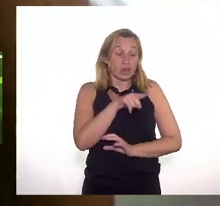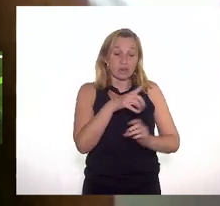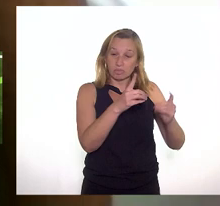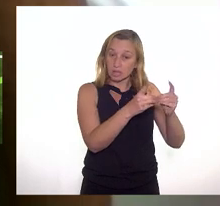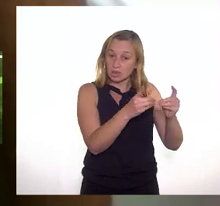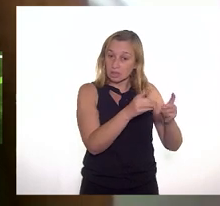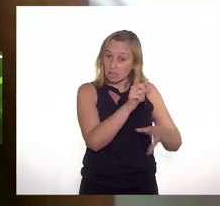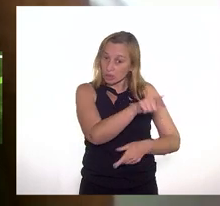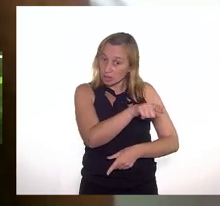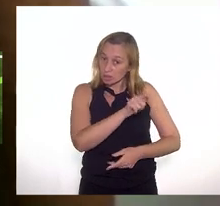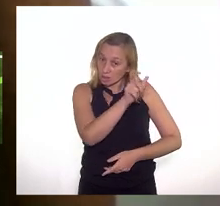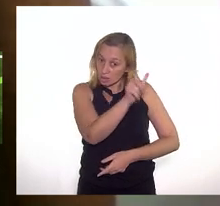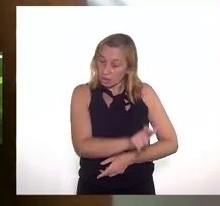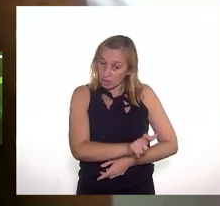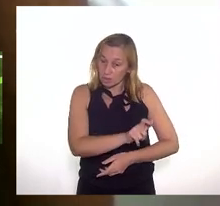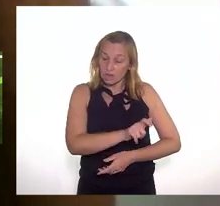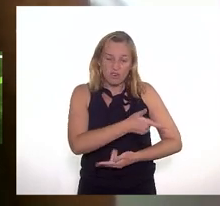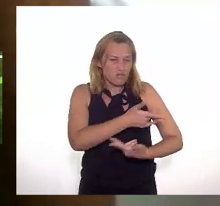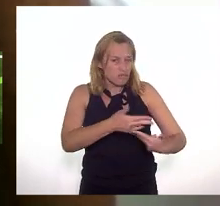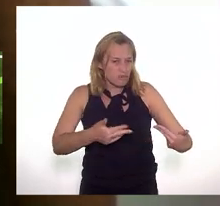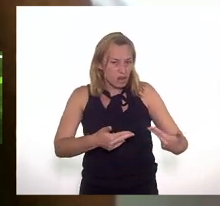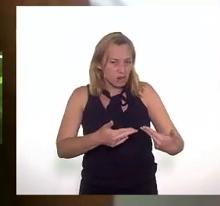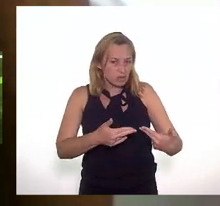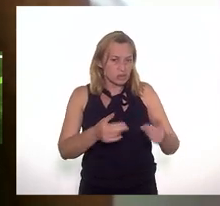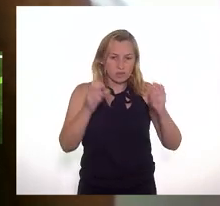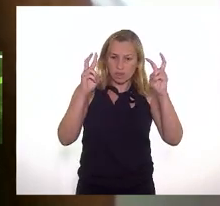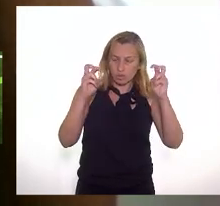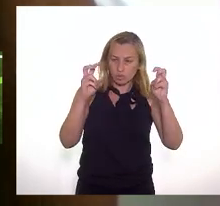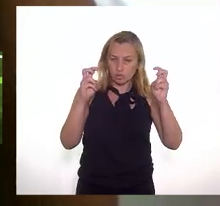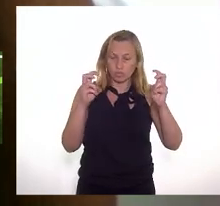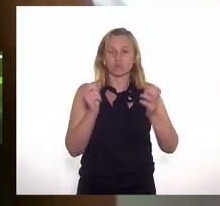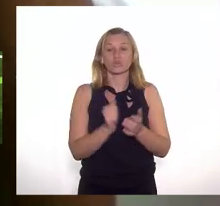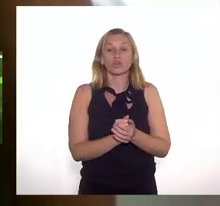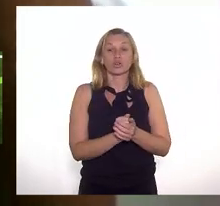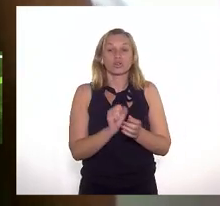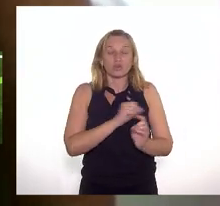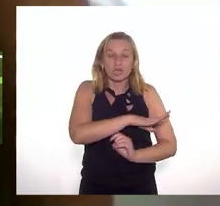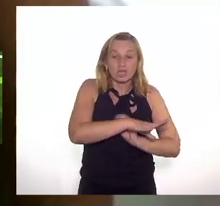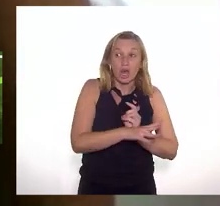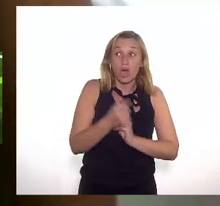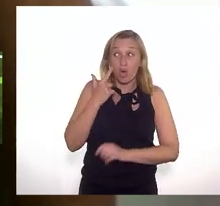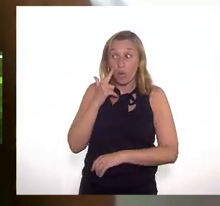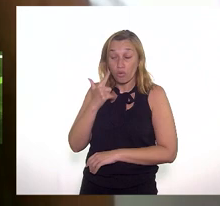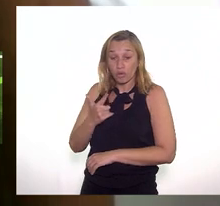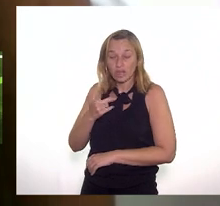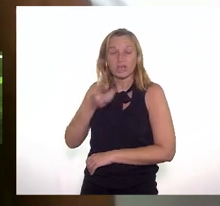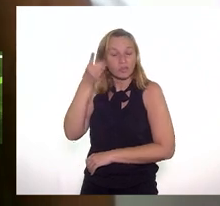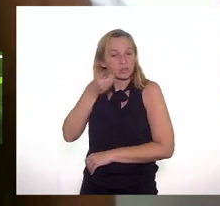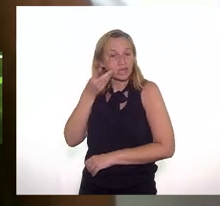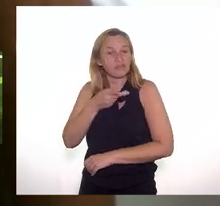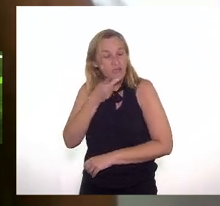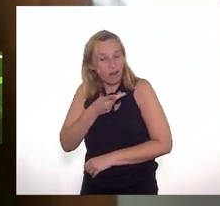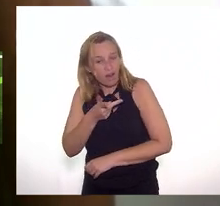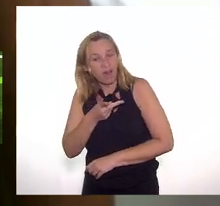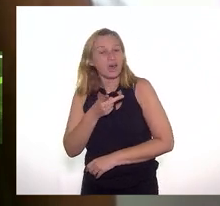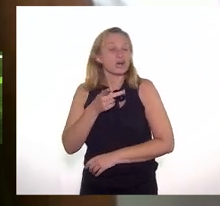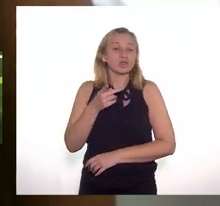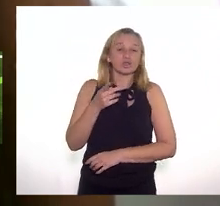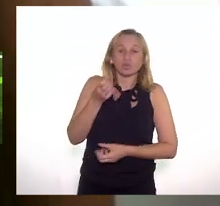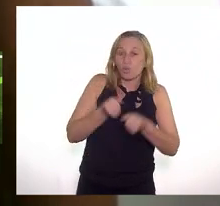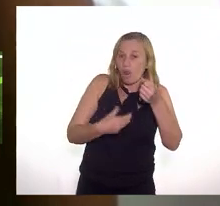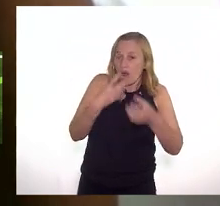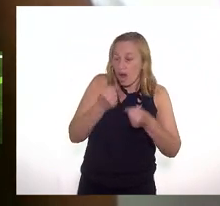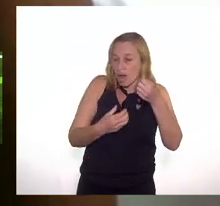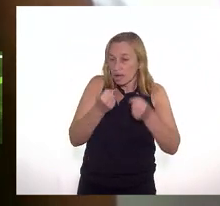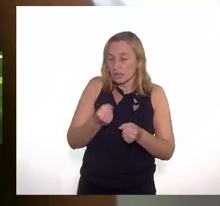ele demanda muitas questões sociais. Eu vi a deputada falar a questão do leite, nós vivemos com várias, até o